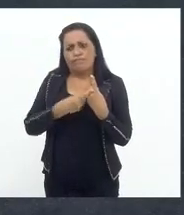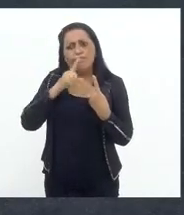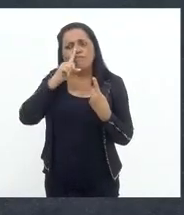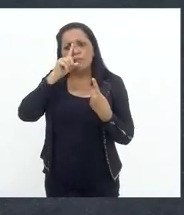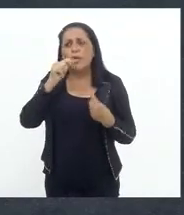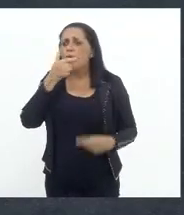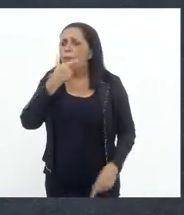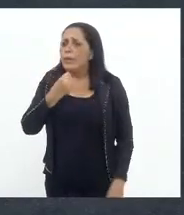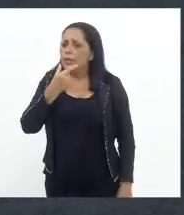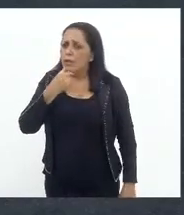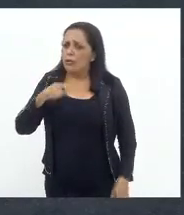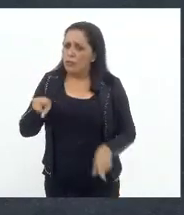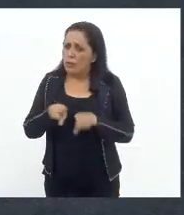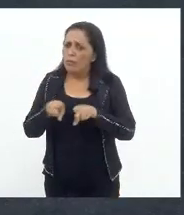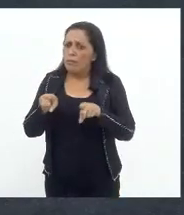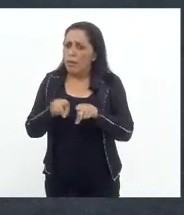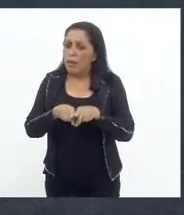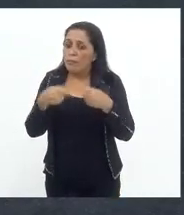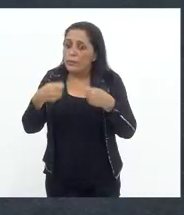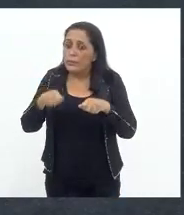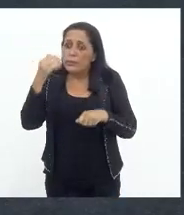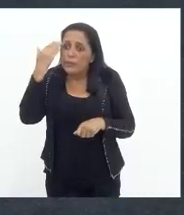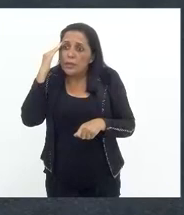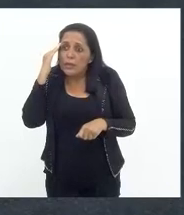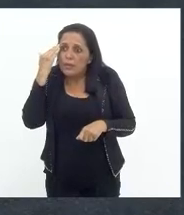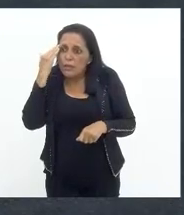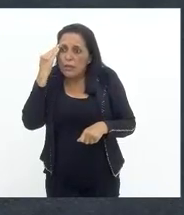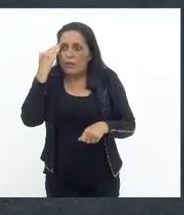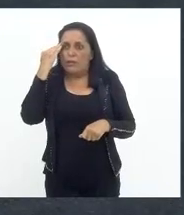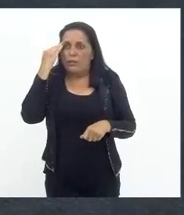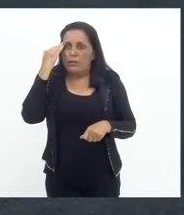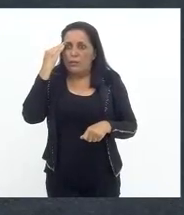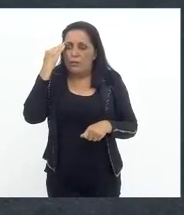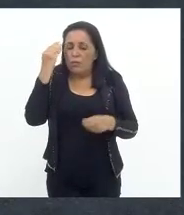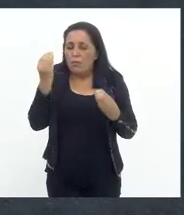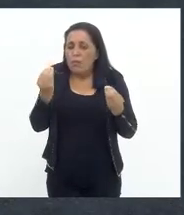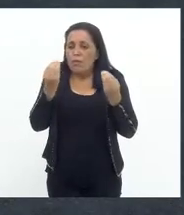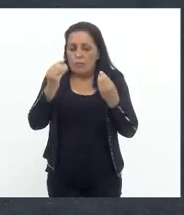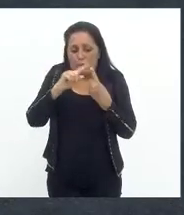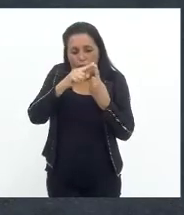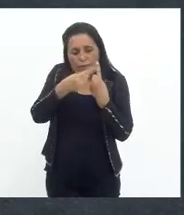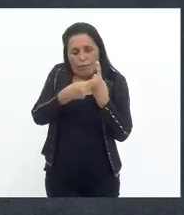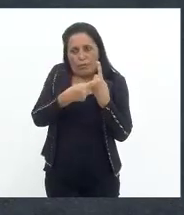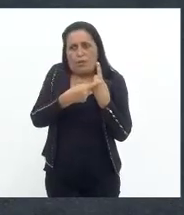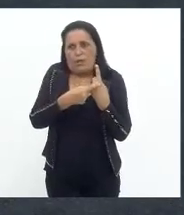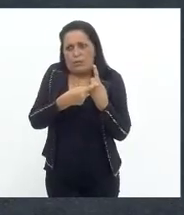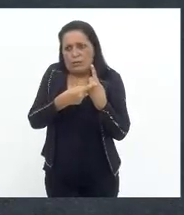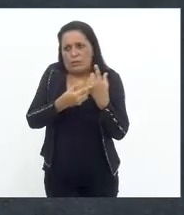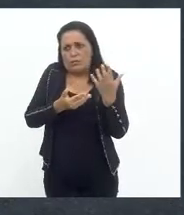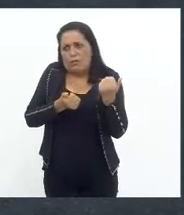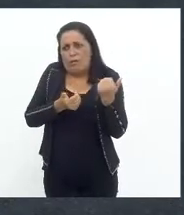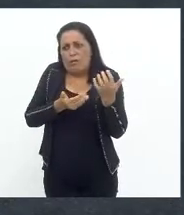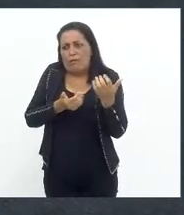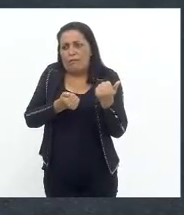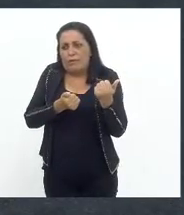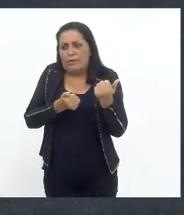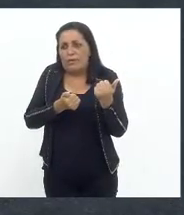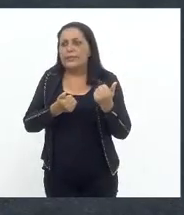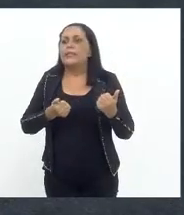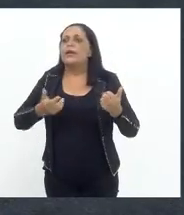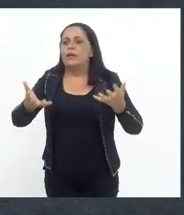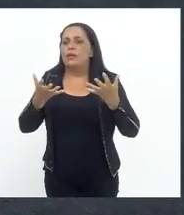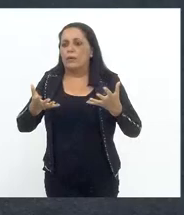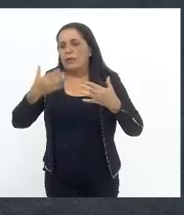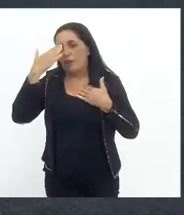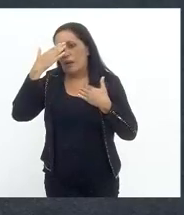os meninos, concordo que os meninos também precisam entender sobre a questão da gravidez precoce. Então, eu queria aqui